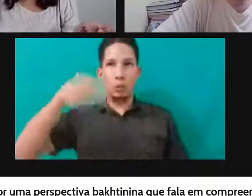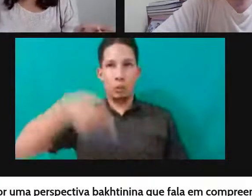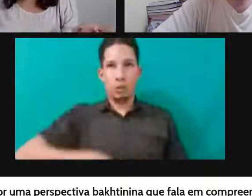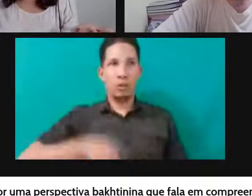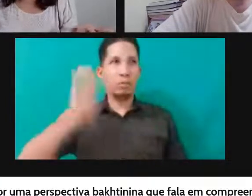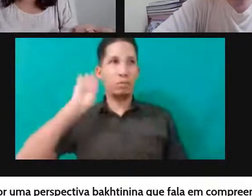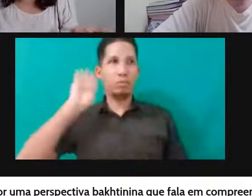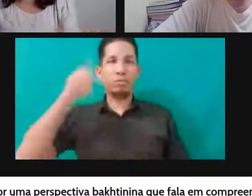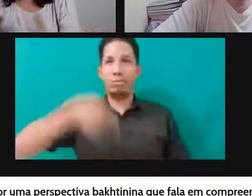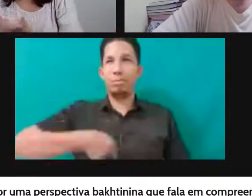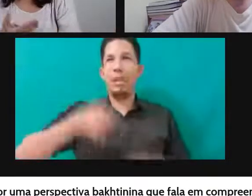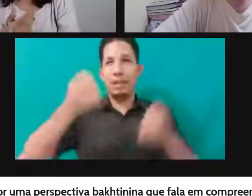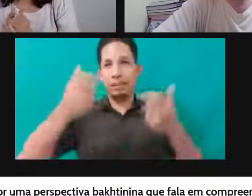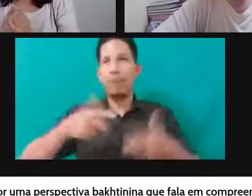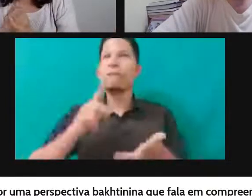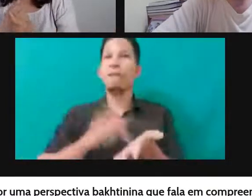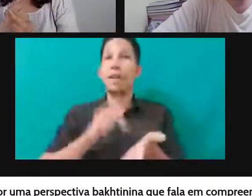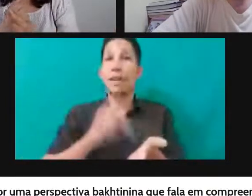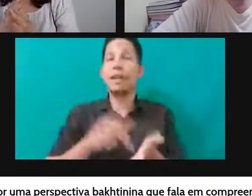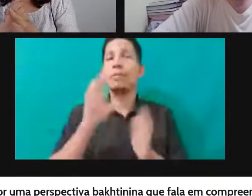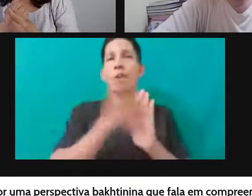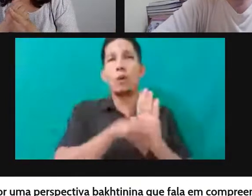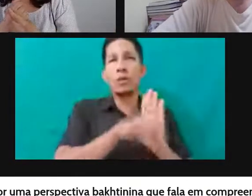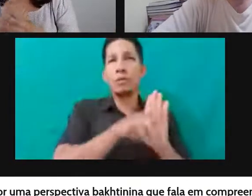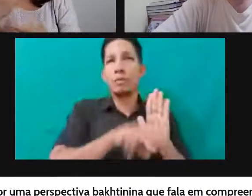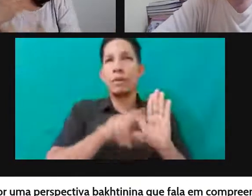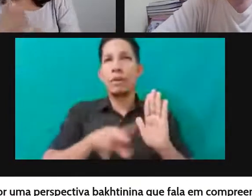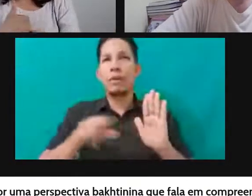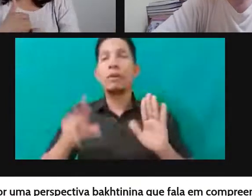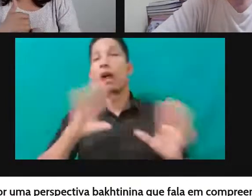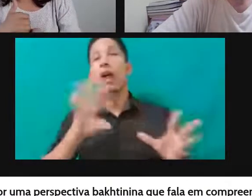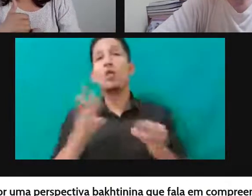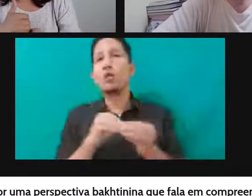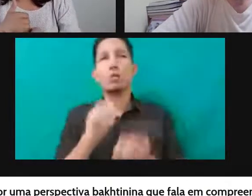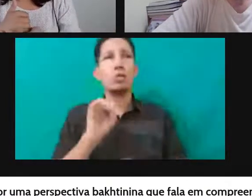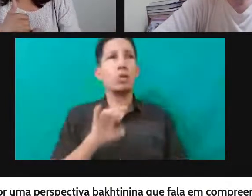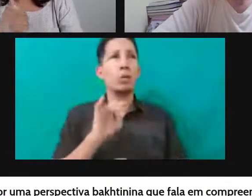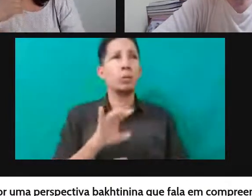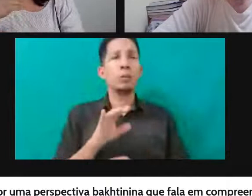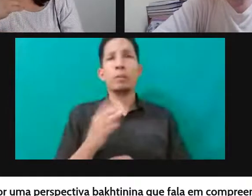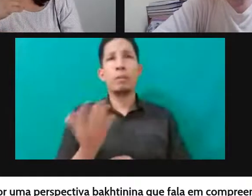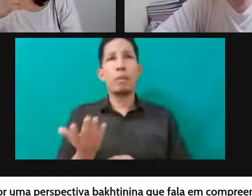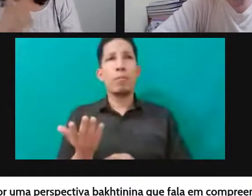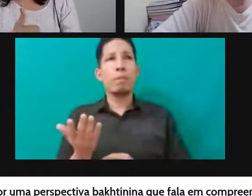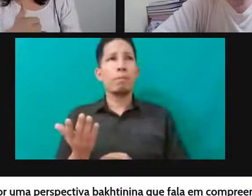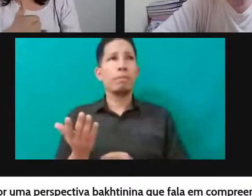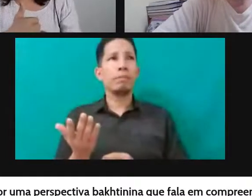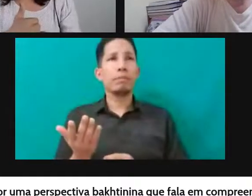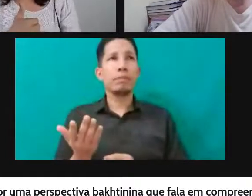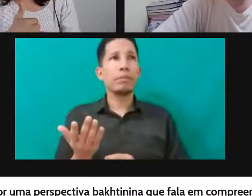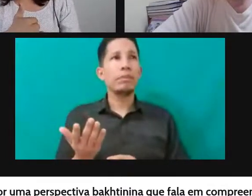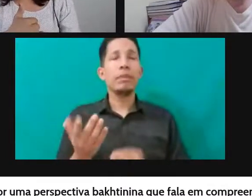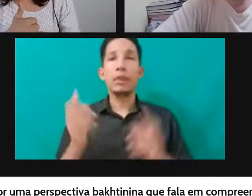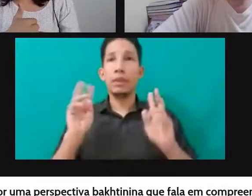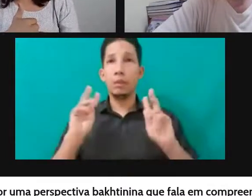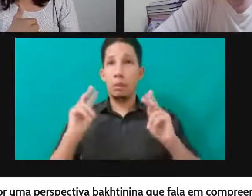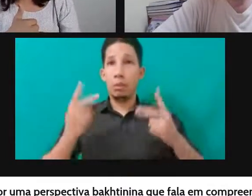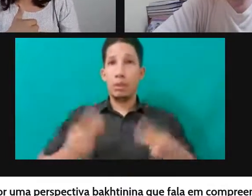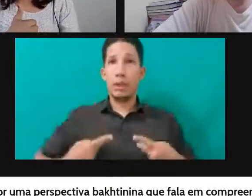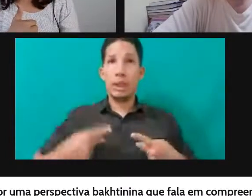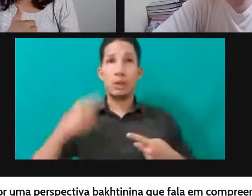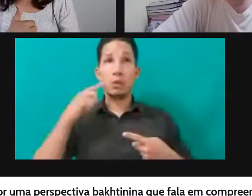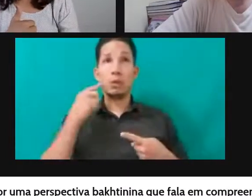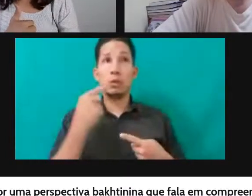apresentando vários autores na aula, e ela resumiu o conceito dizendo que, assim como que a humanidade da pessoa surda